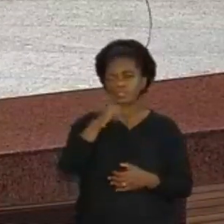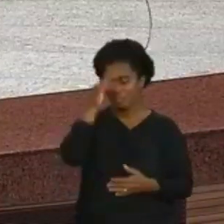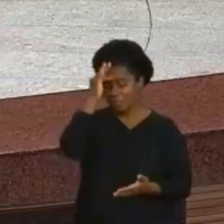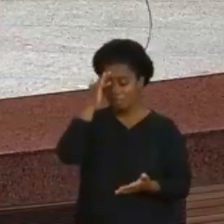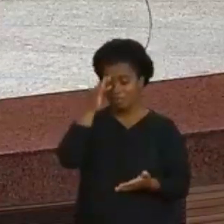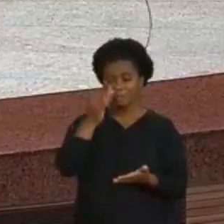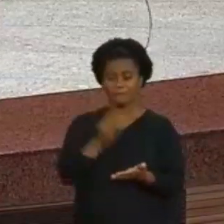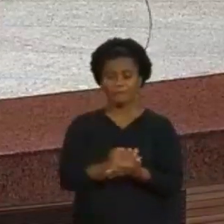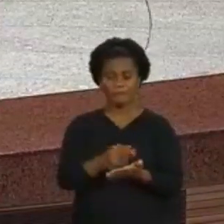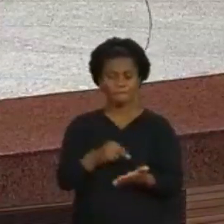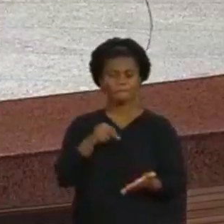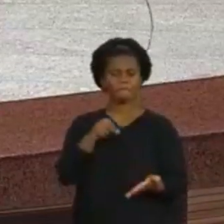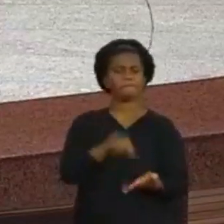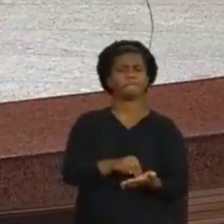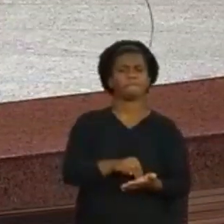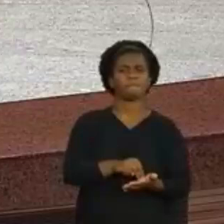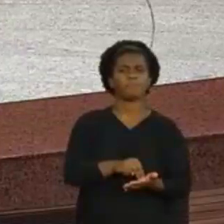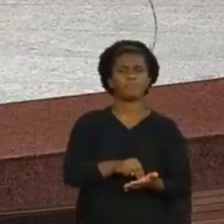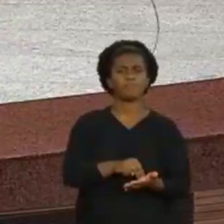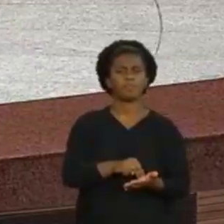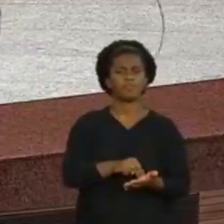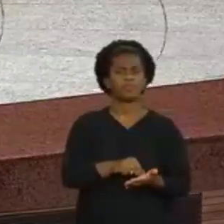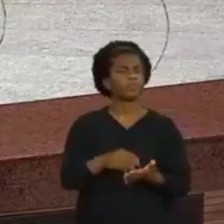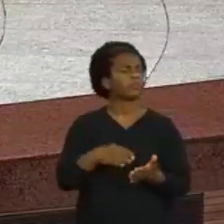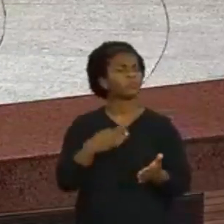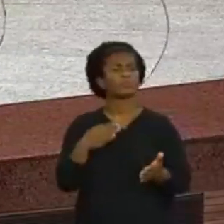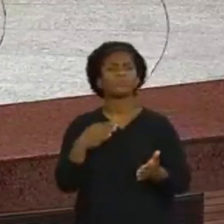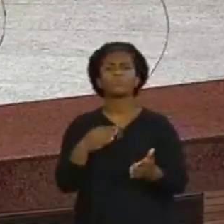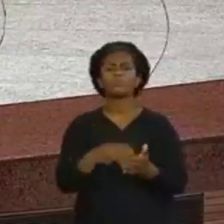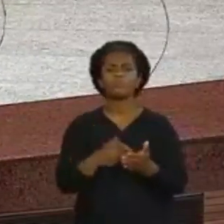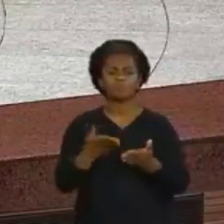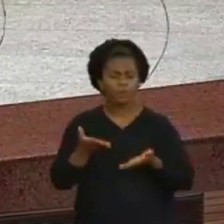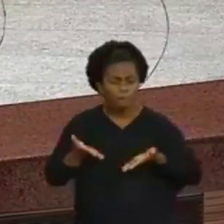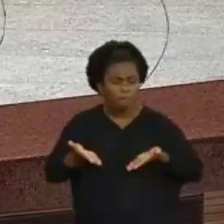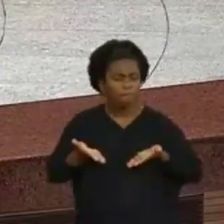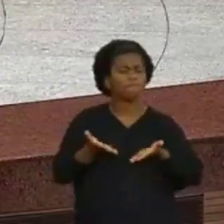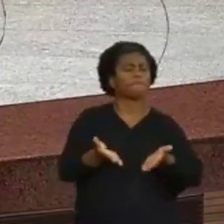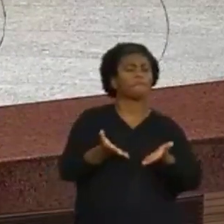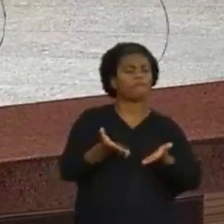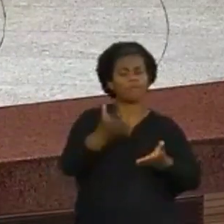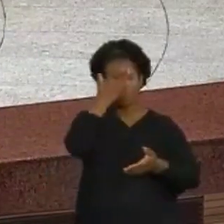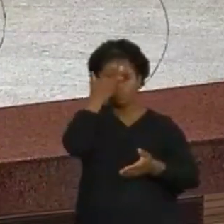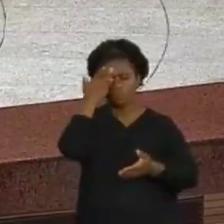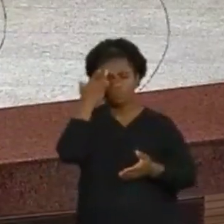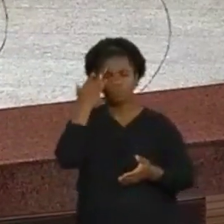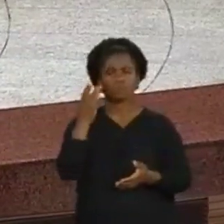cooperar para o bem dos que amam a Deus, tudo vai cooperar para mim, porque eu amo Deus.